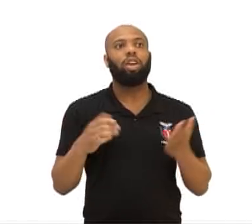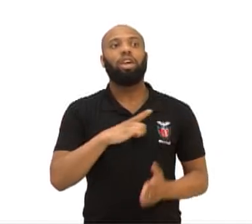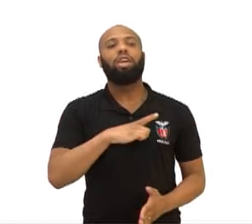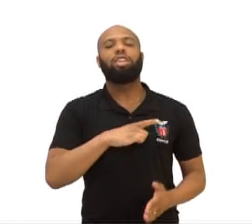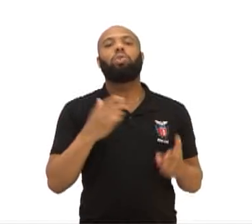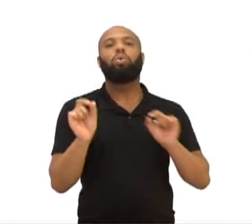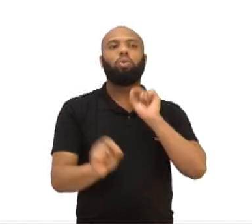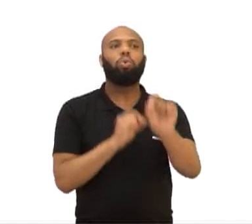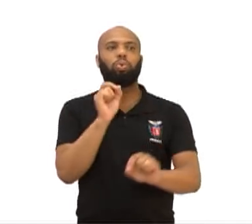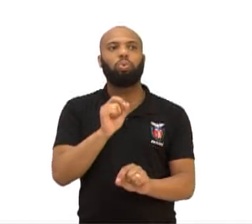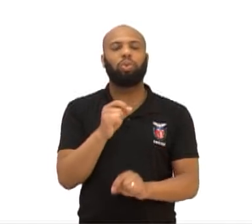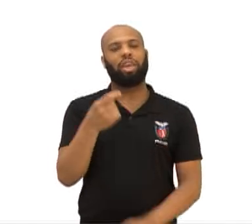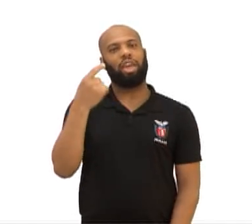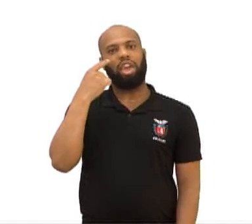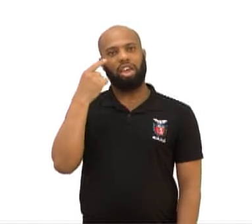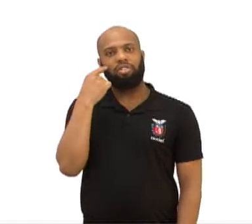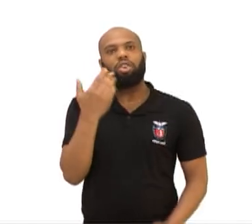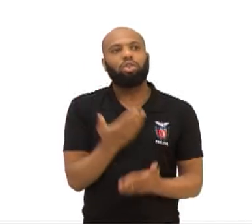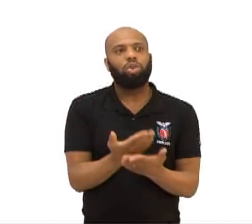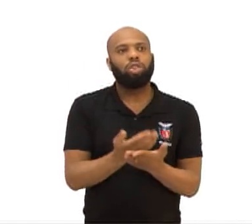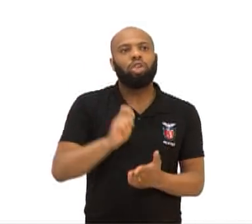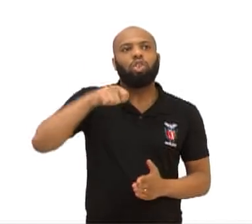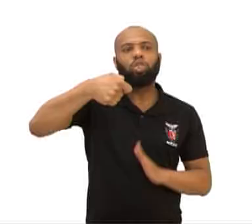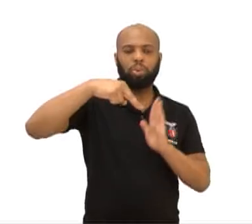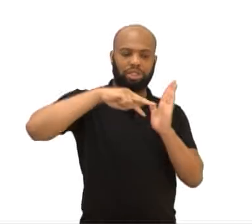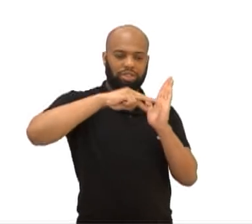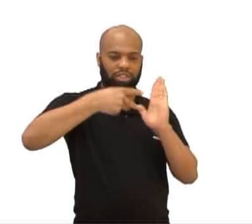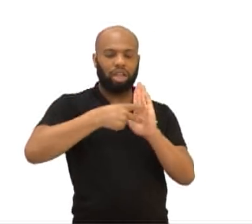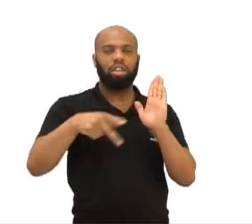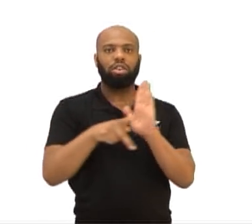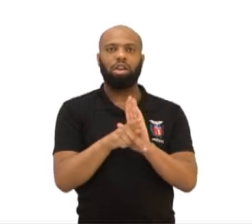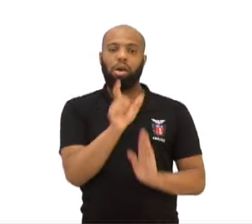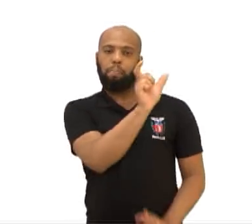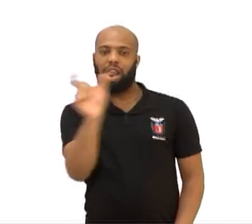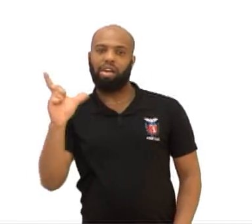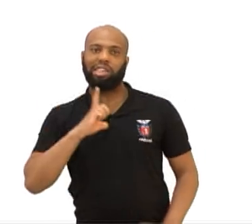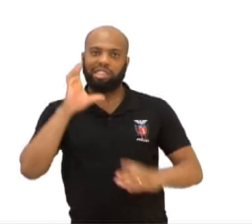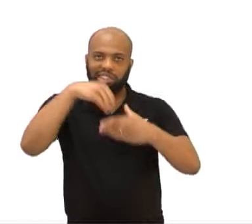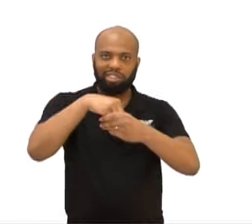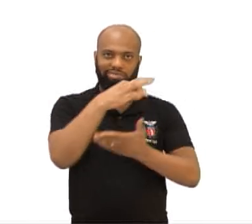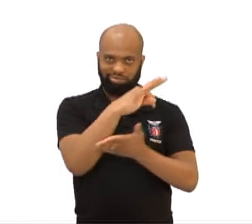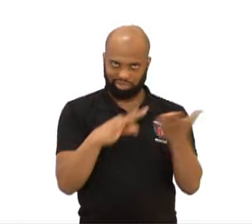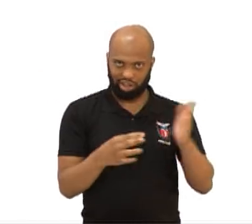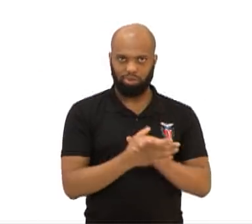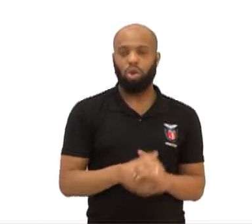primeiro fazer a inferência sobre o significado de palavras em um texto. Né?